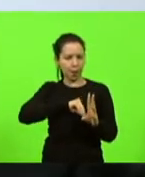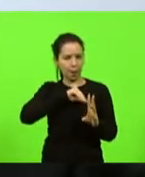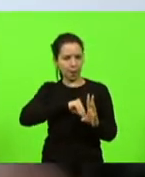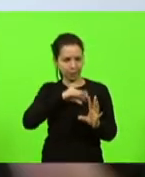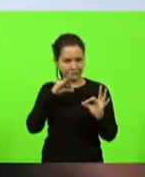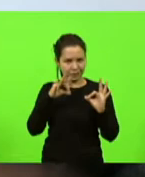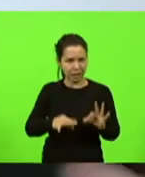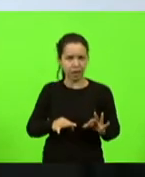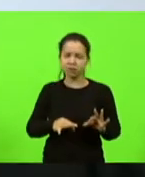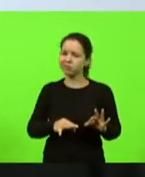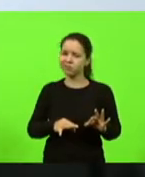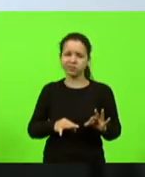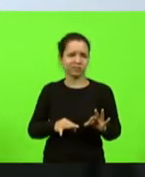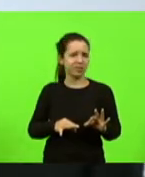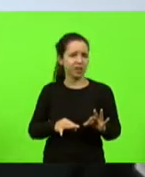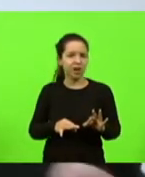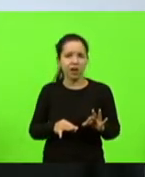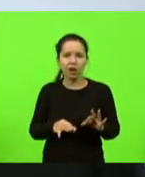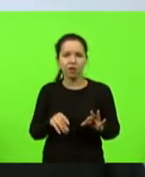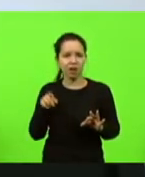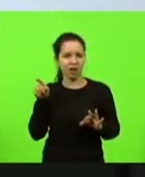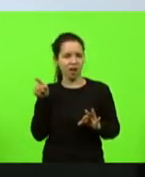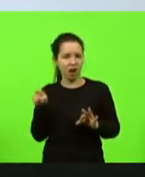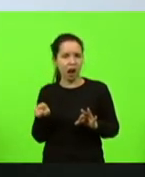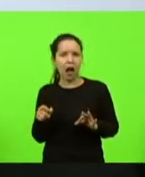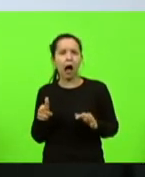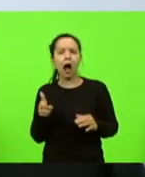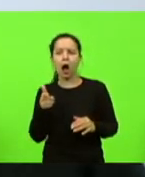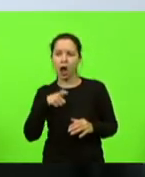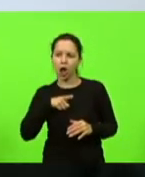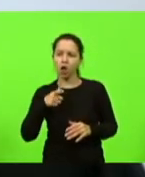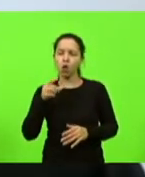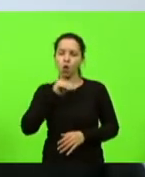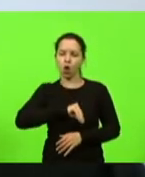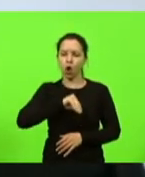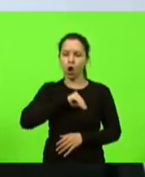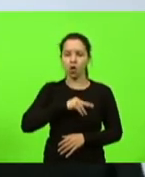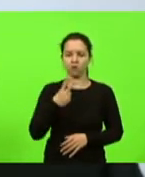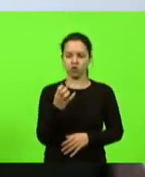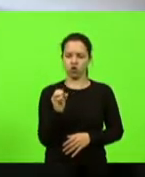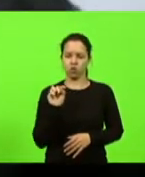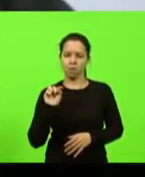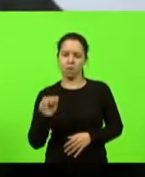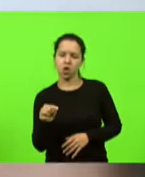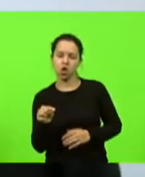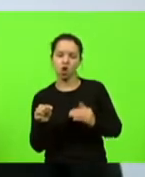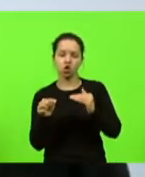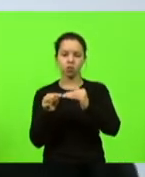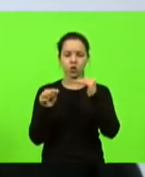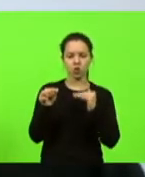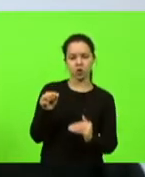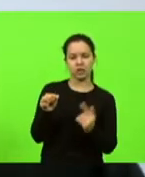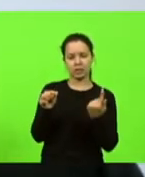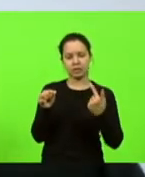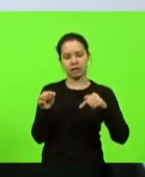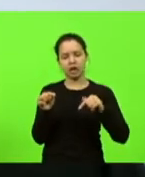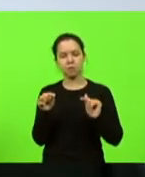Ele não está garantido, discutindo hoje sobre, ah, não, eu ganho 20 mil, que não quero diminuir para 17, eu ganho 50